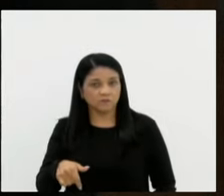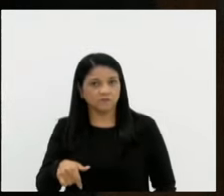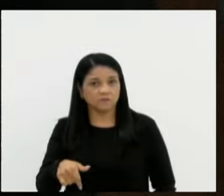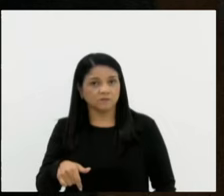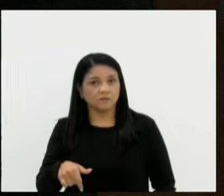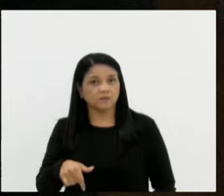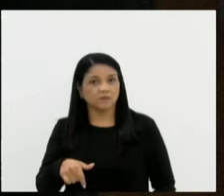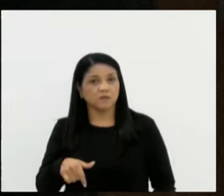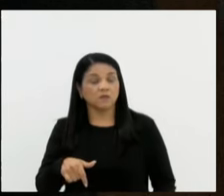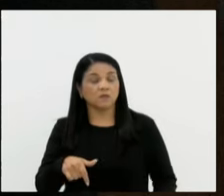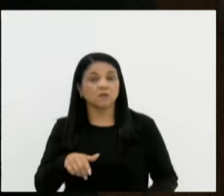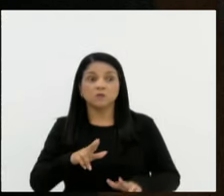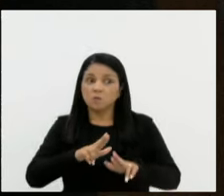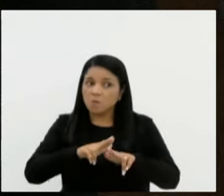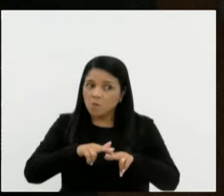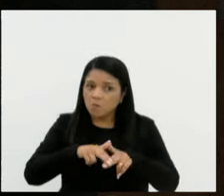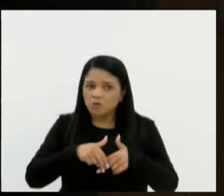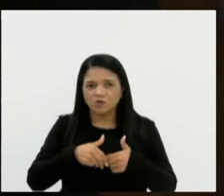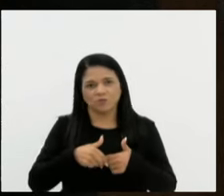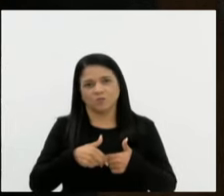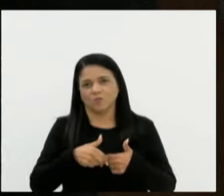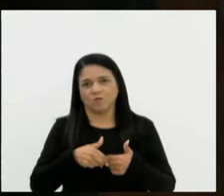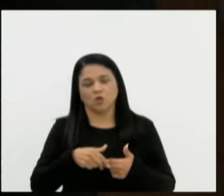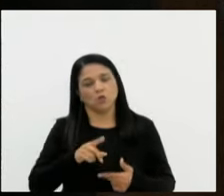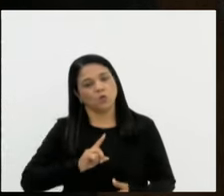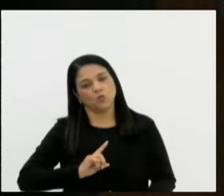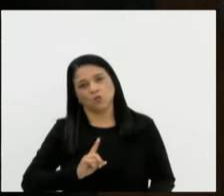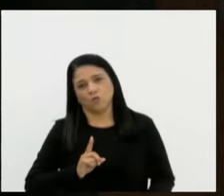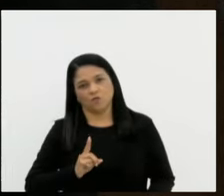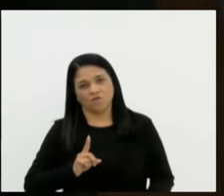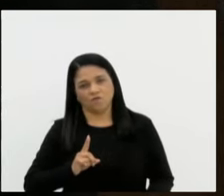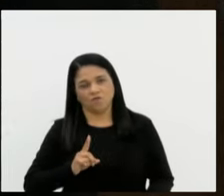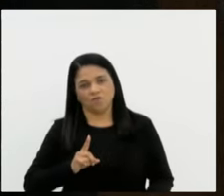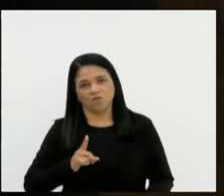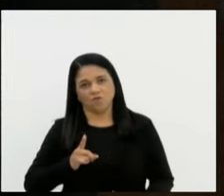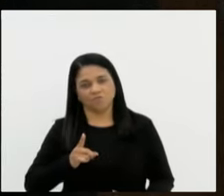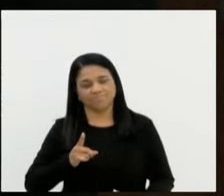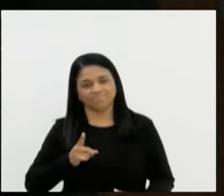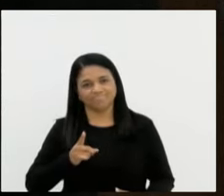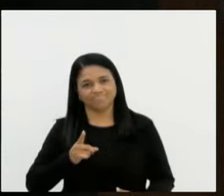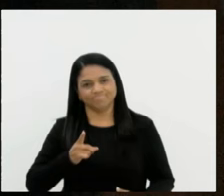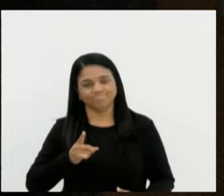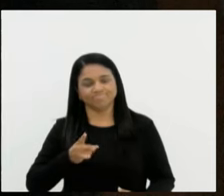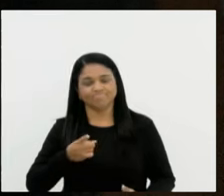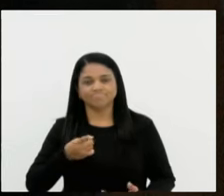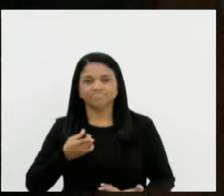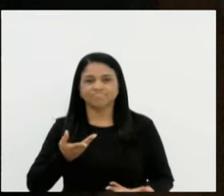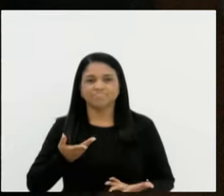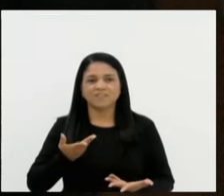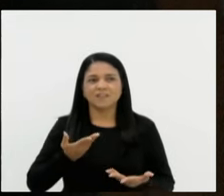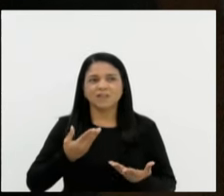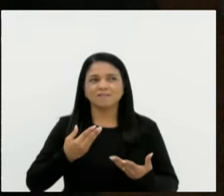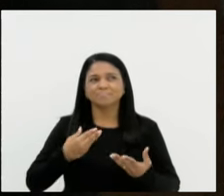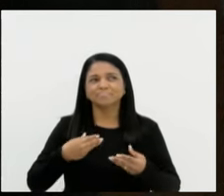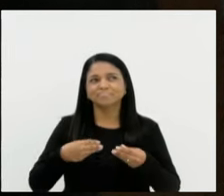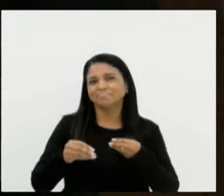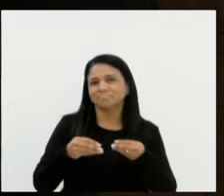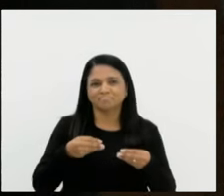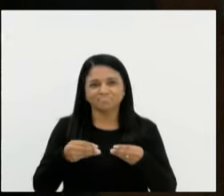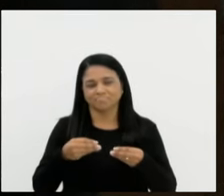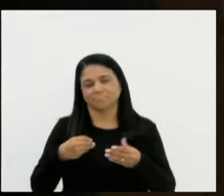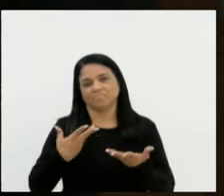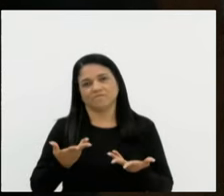eu vou surfar na conversa fácil. Então, senhor presidente, eu quero deixar isso aqui